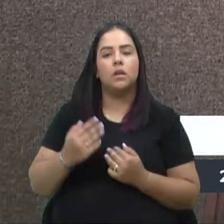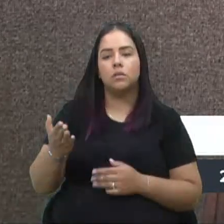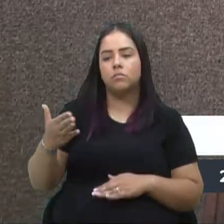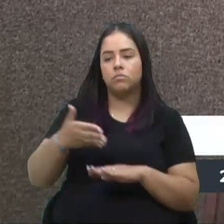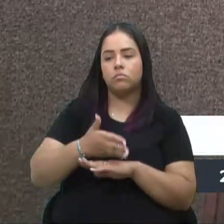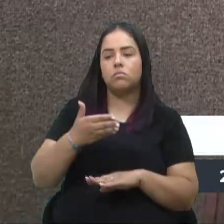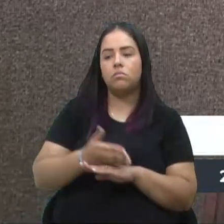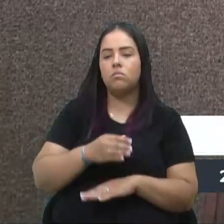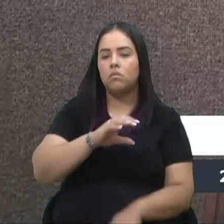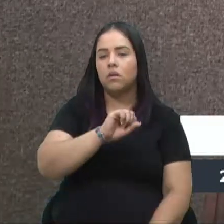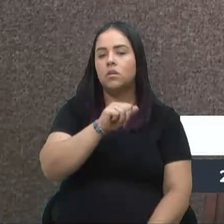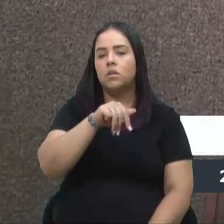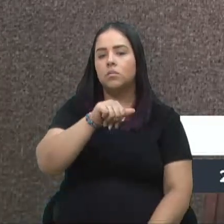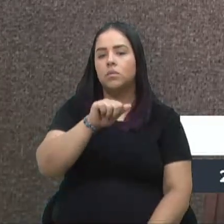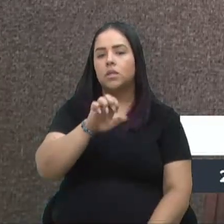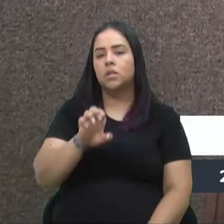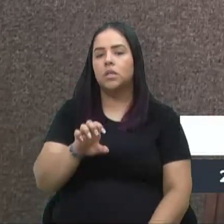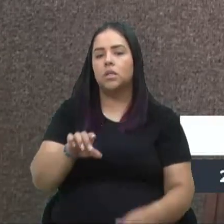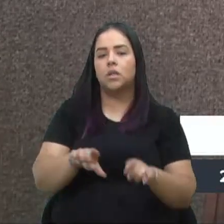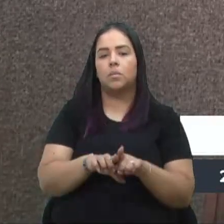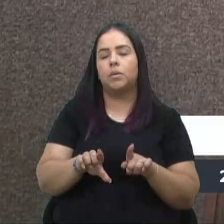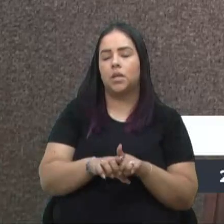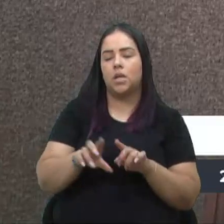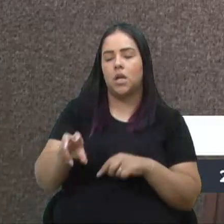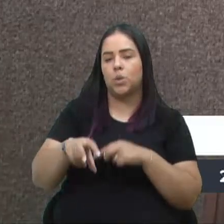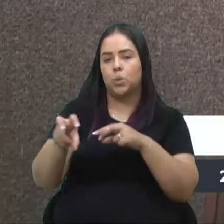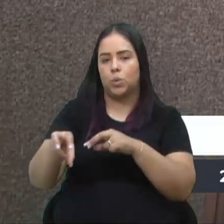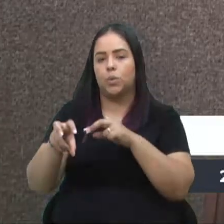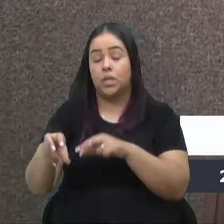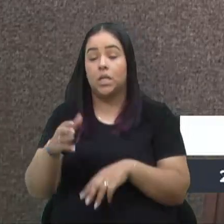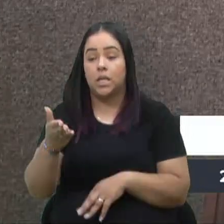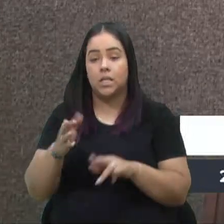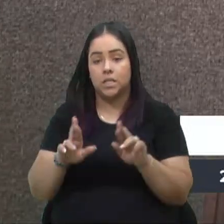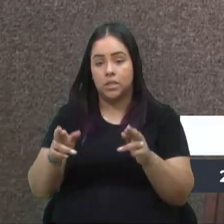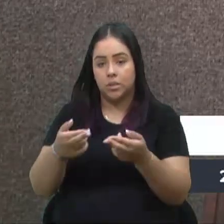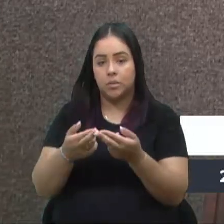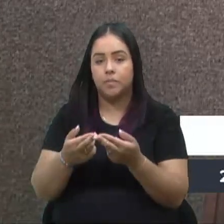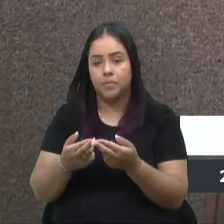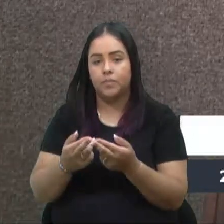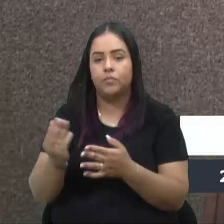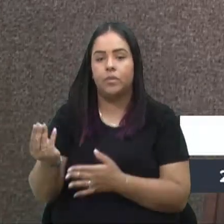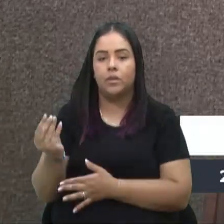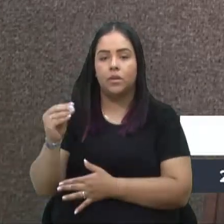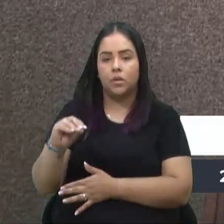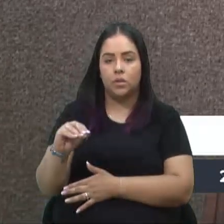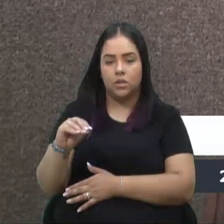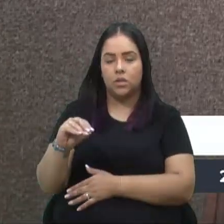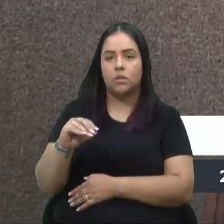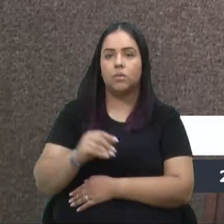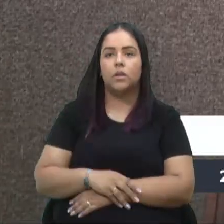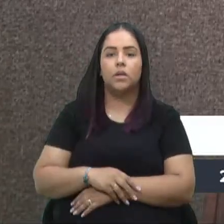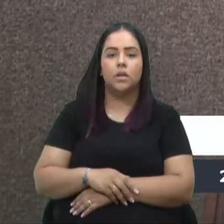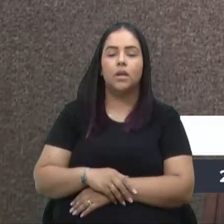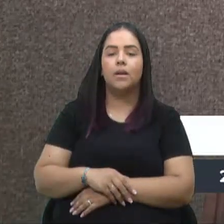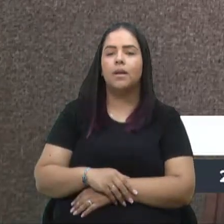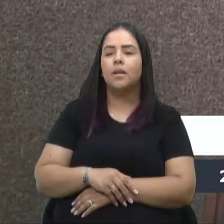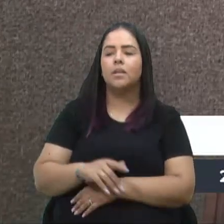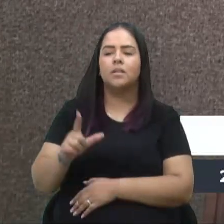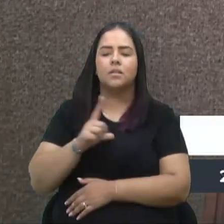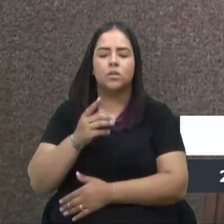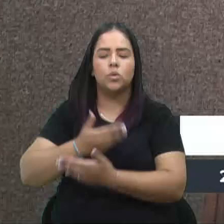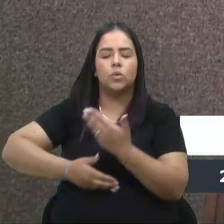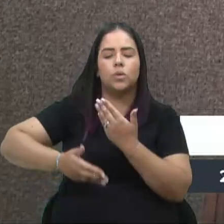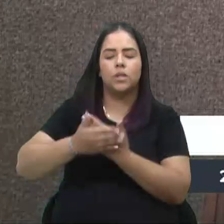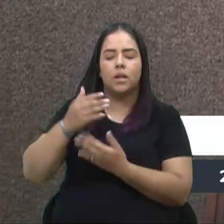Samae e participou também agricultura e nessa reunião foi colocado que eles têm todo o levantamento